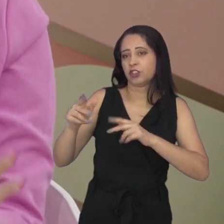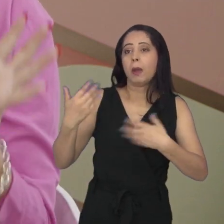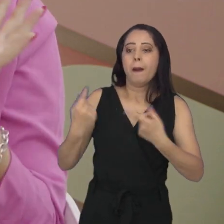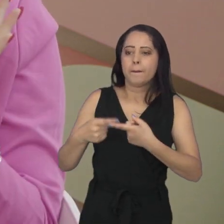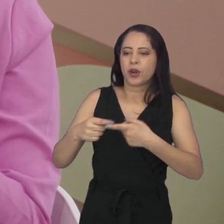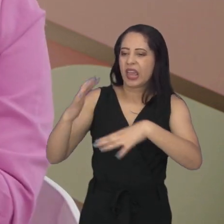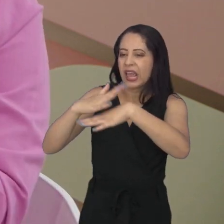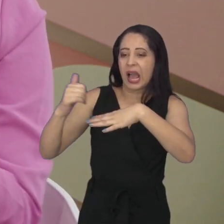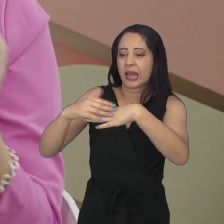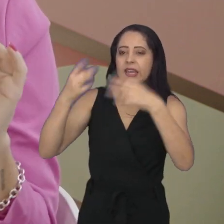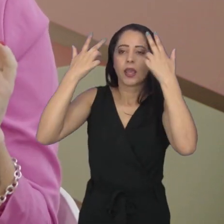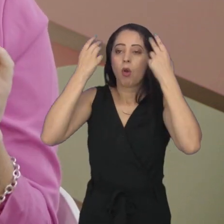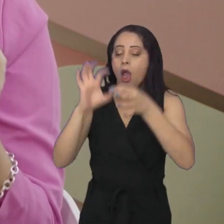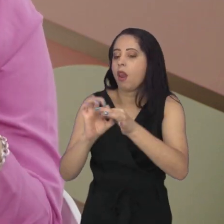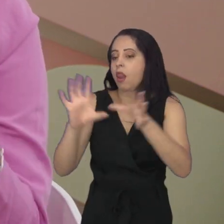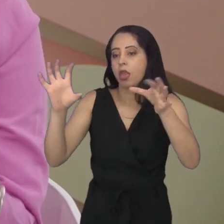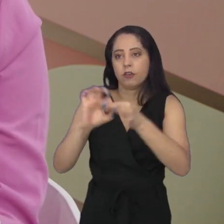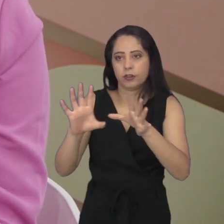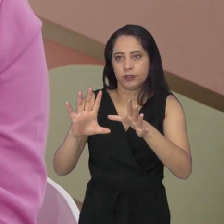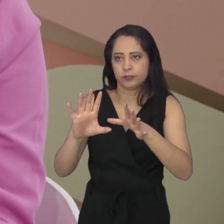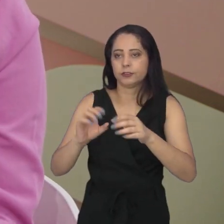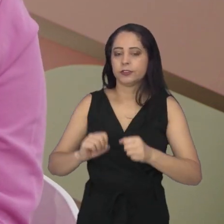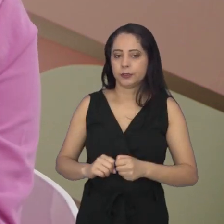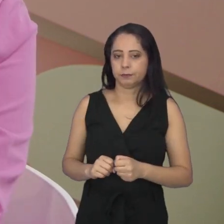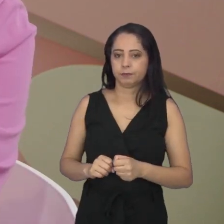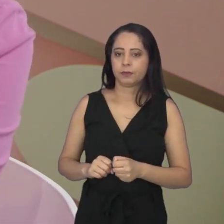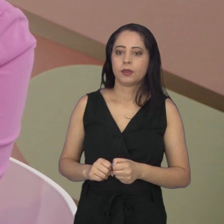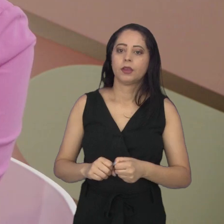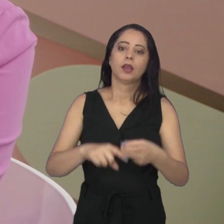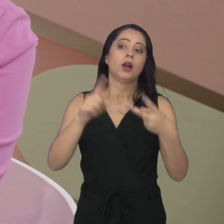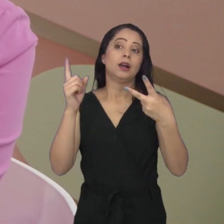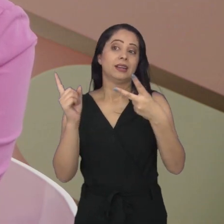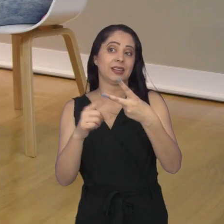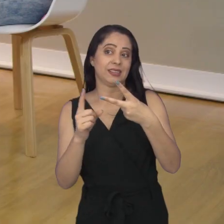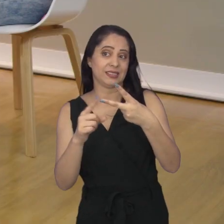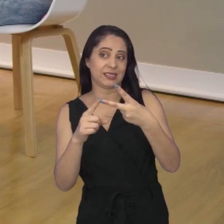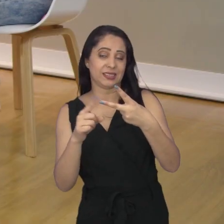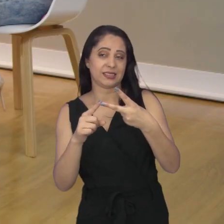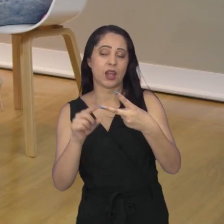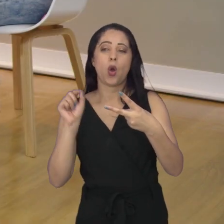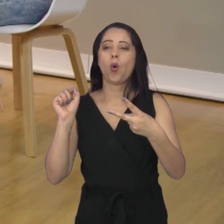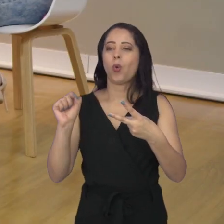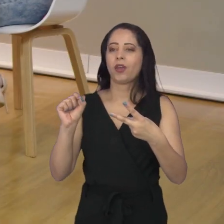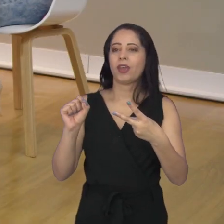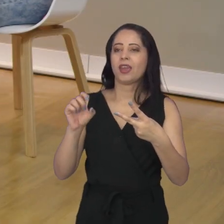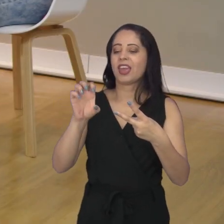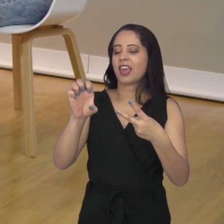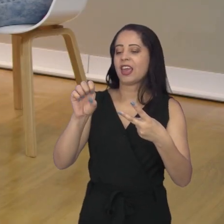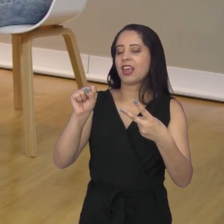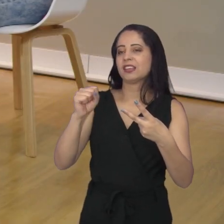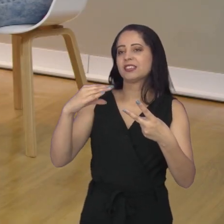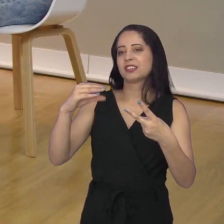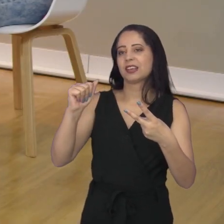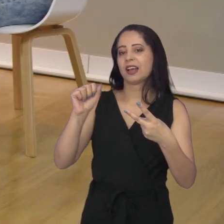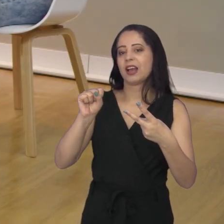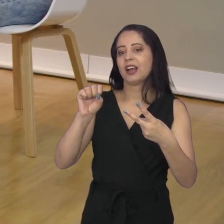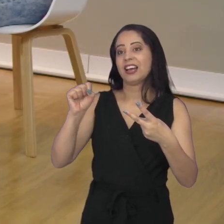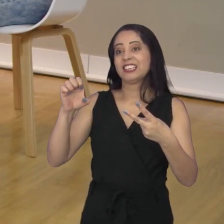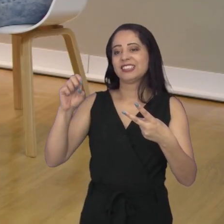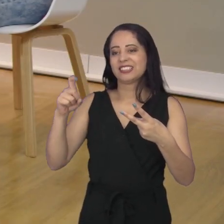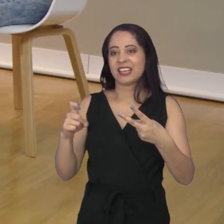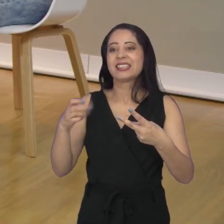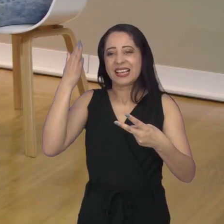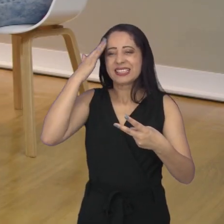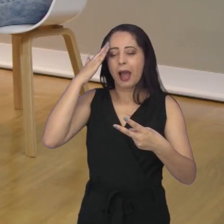a gente faz sem esperar mesmo. O gatilho, não. O gatilho a gente espera. Teve aquela intenção. O gatilho da escassez. É